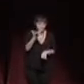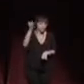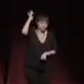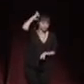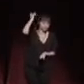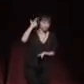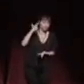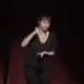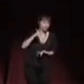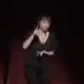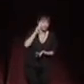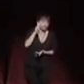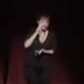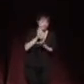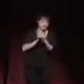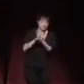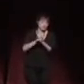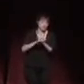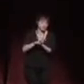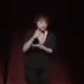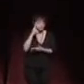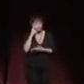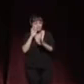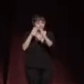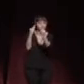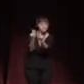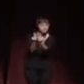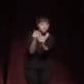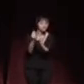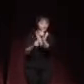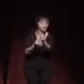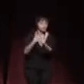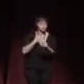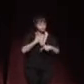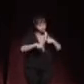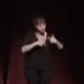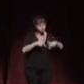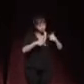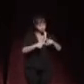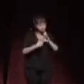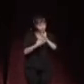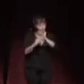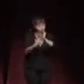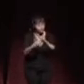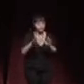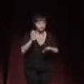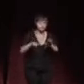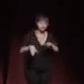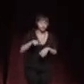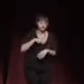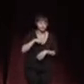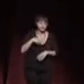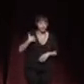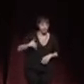parte, pensando nos pais com os quais eu trabalho, não apenas na Argentina, mas também no México, por exemplo.